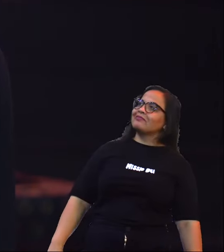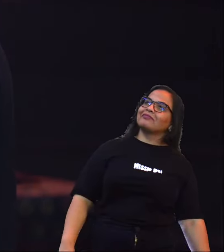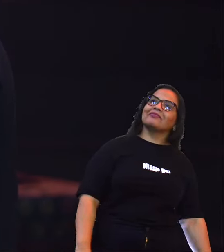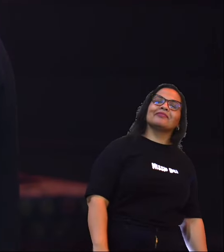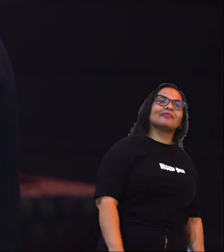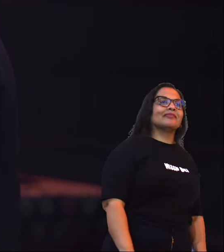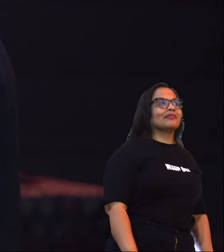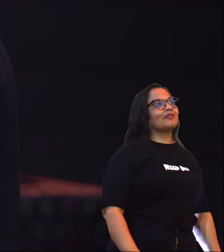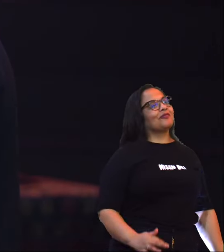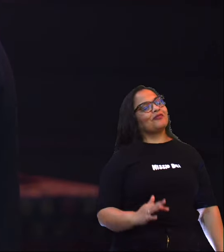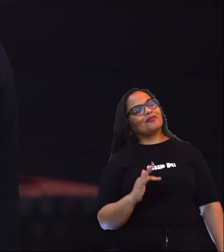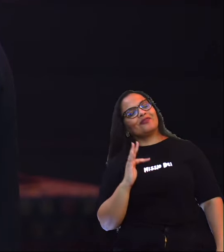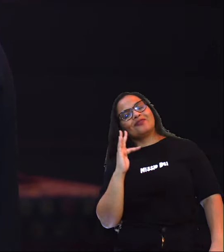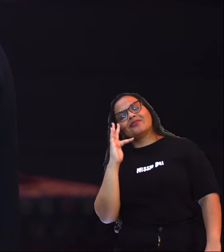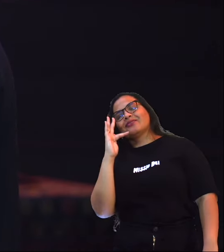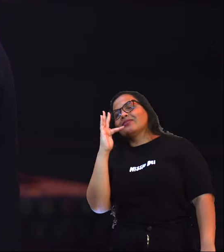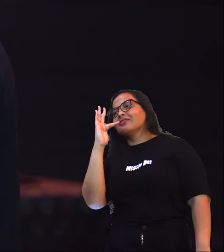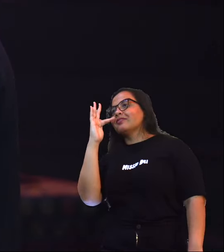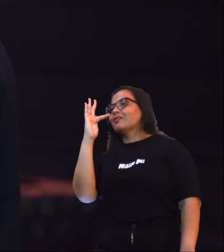Em breve